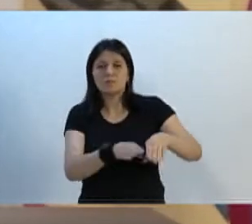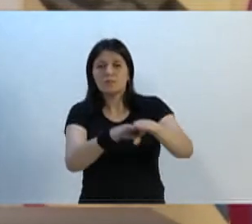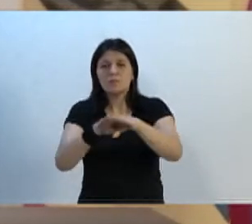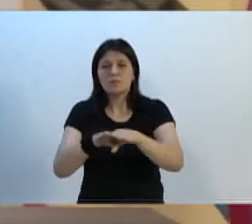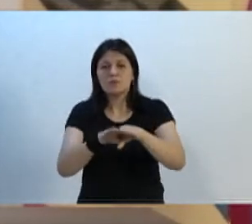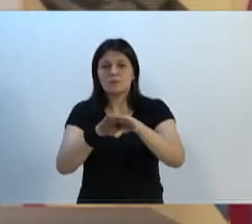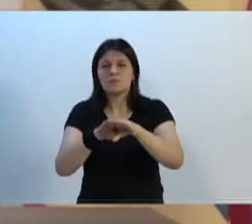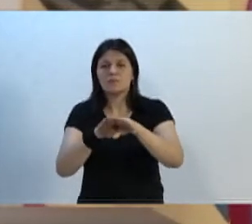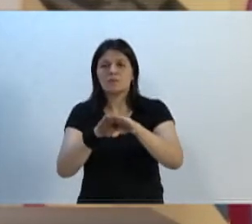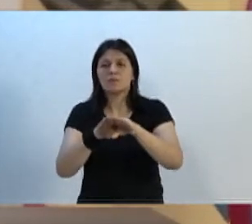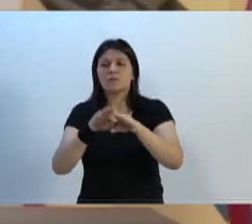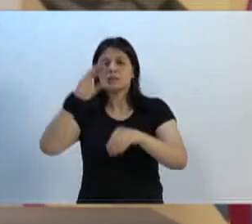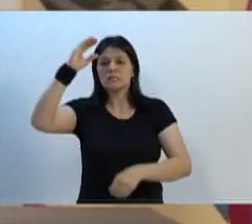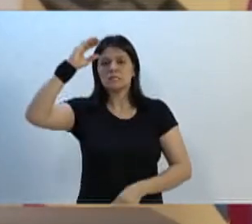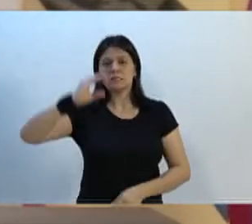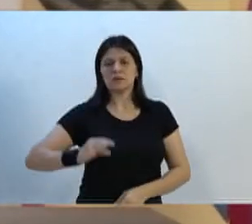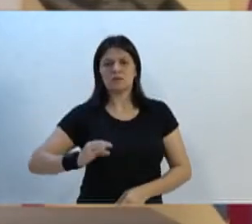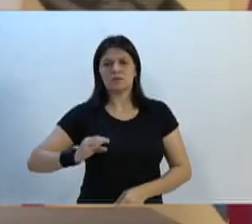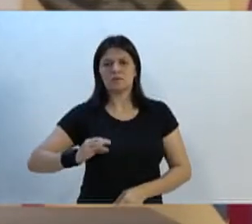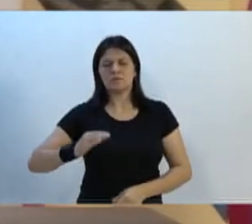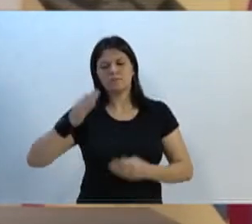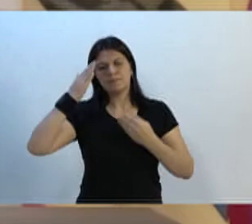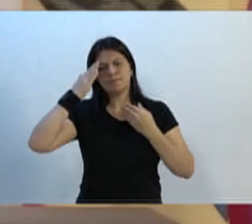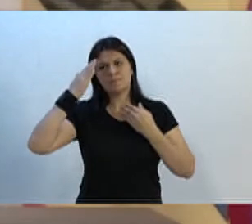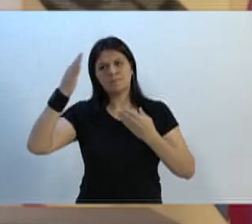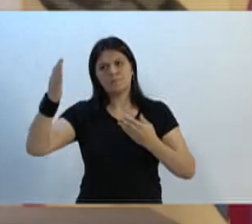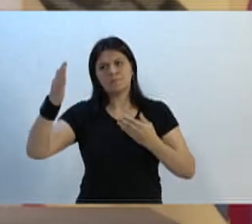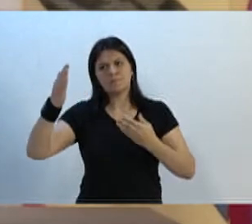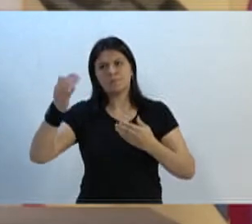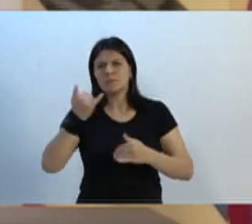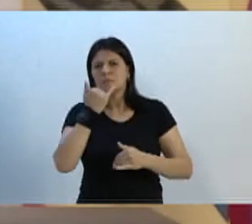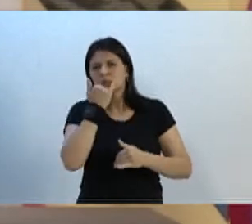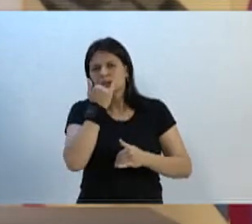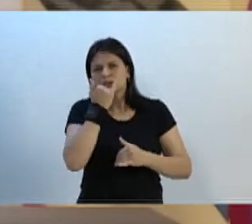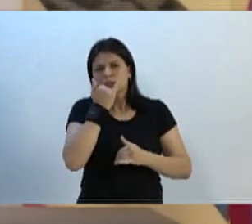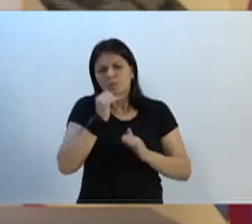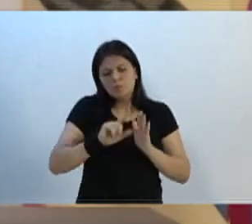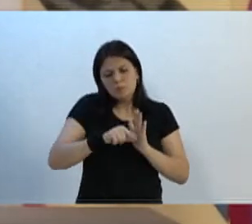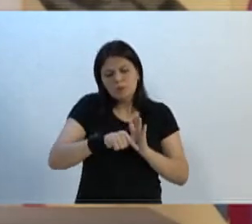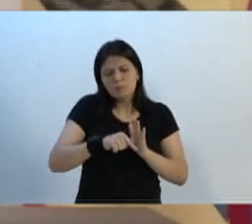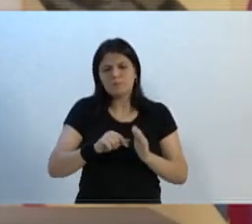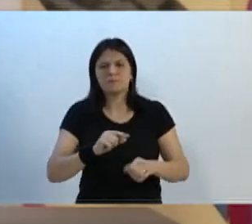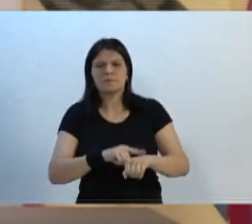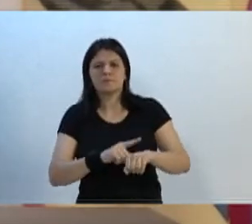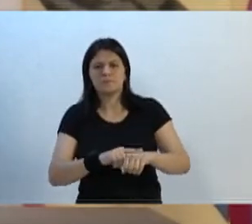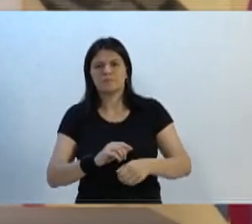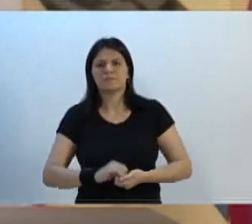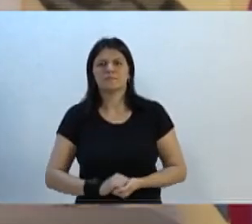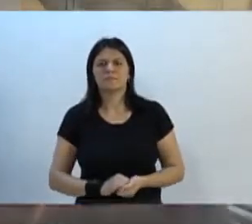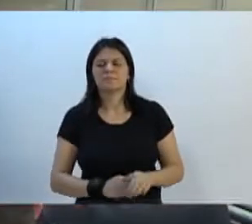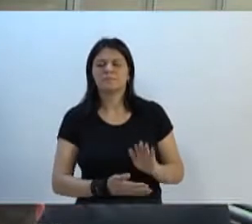serem cidadãos muito obrigada e desculpe estourar um pouquinho tempo